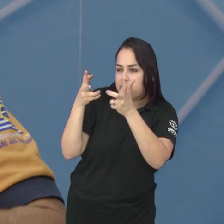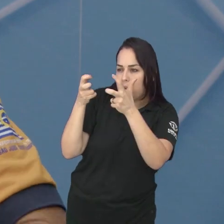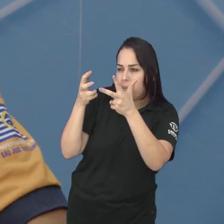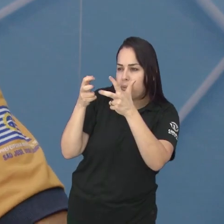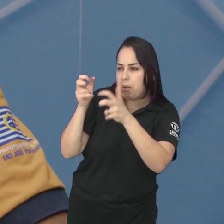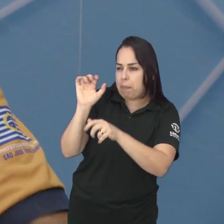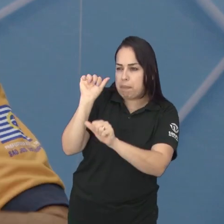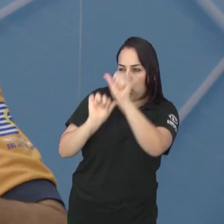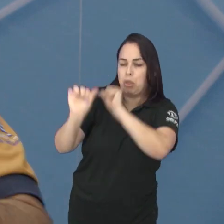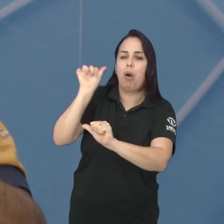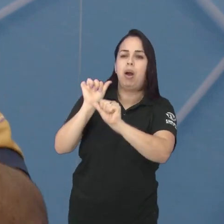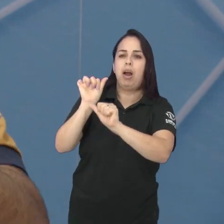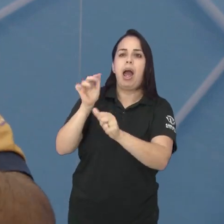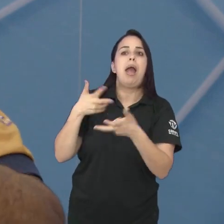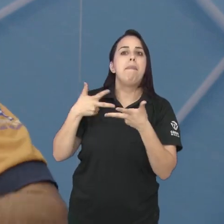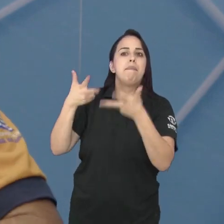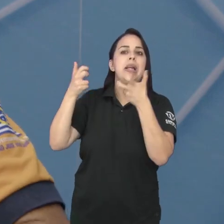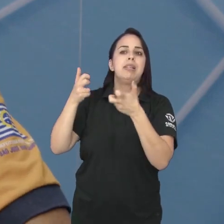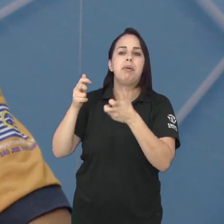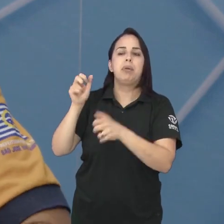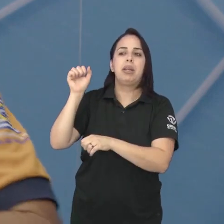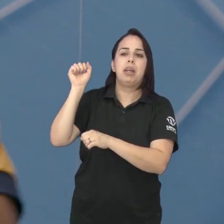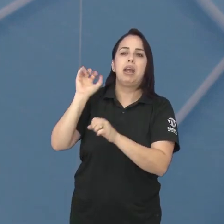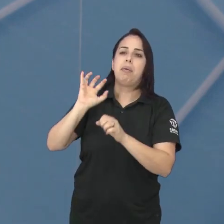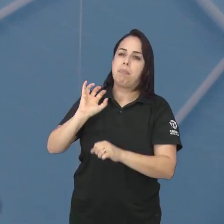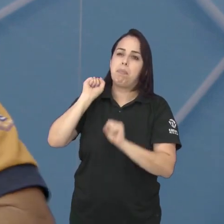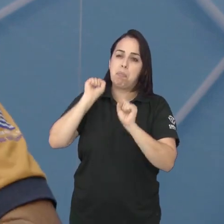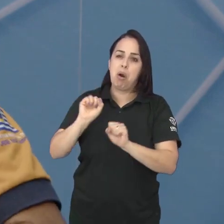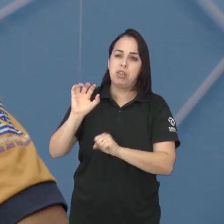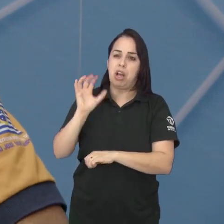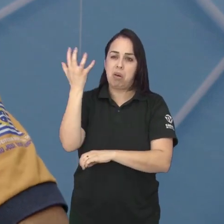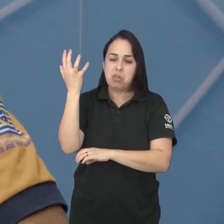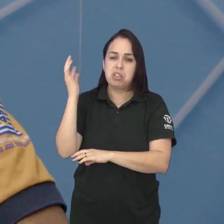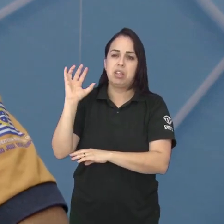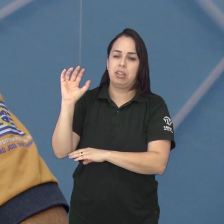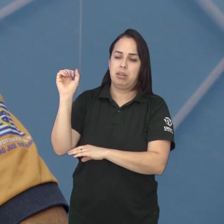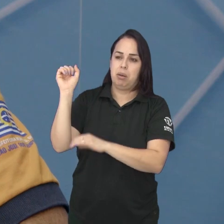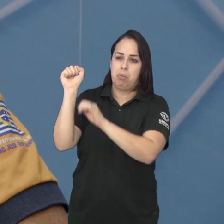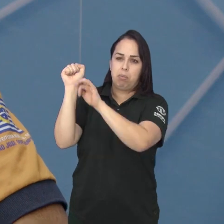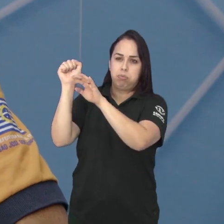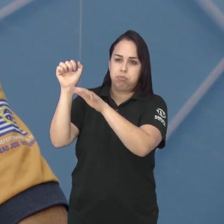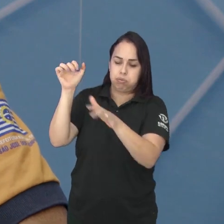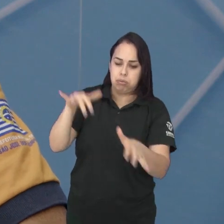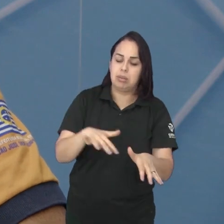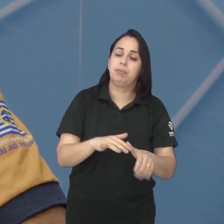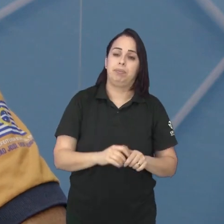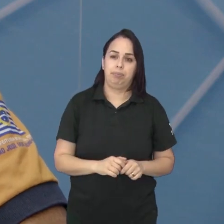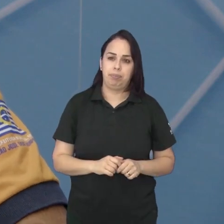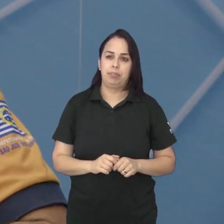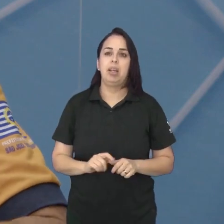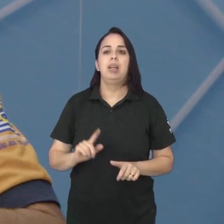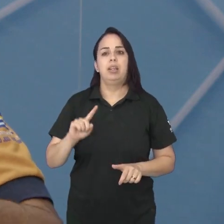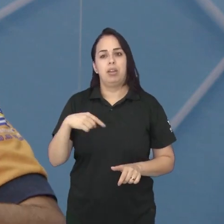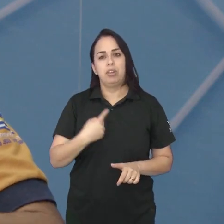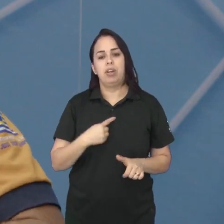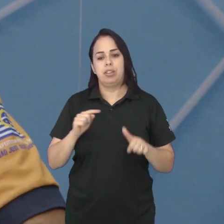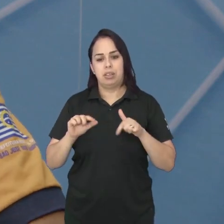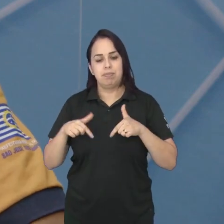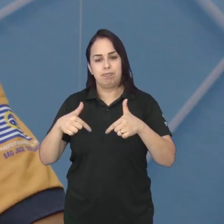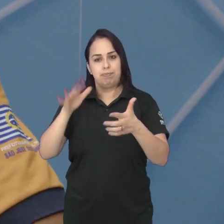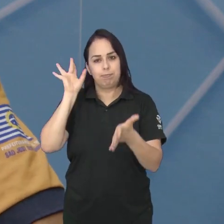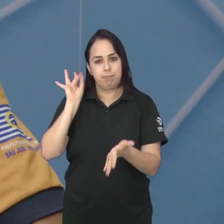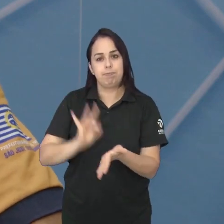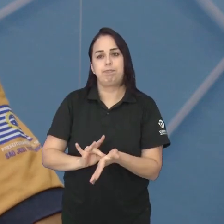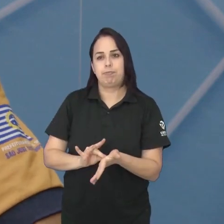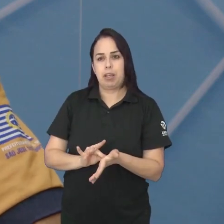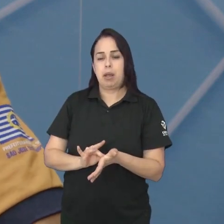são objetos que você consegue observar e saber que naquele local está tendo uma pequena movimentação, está iniciando uma movimentação. E aí sim, a